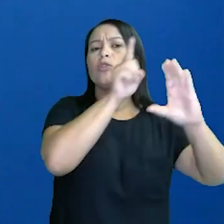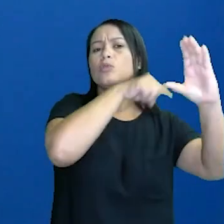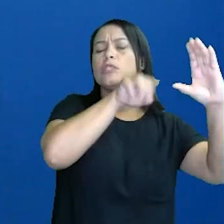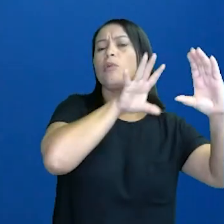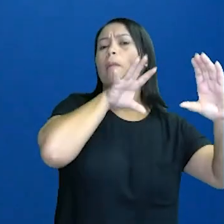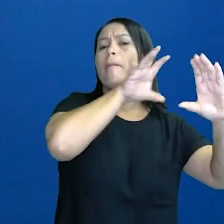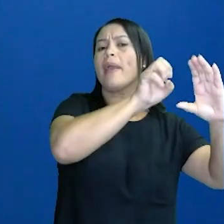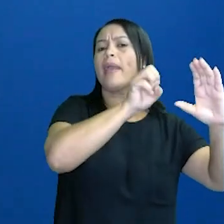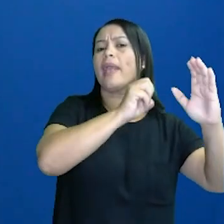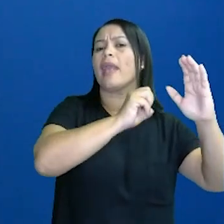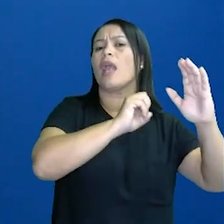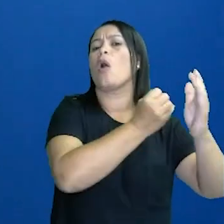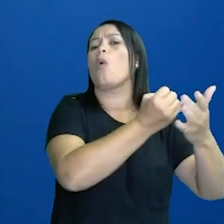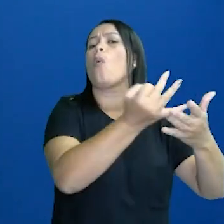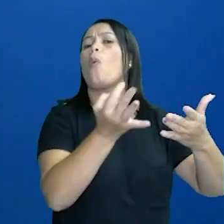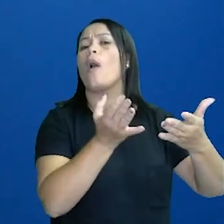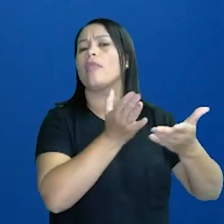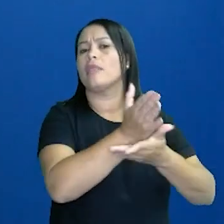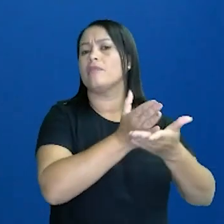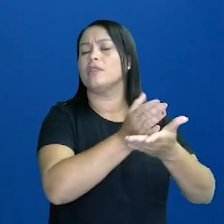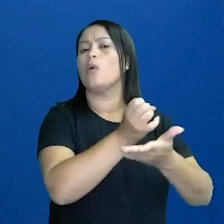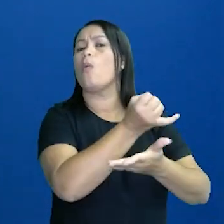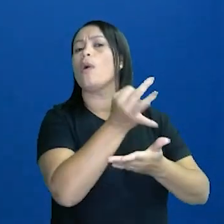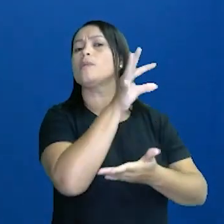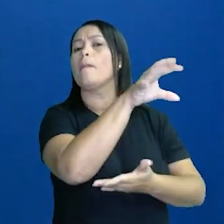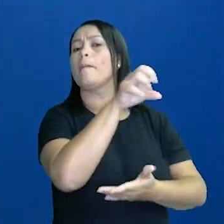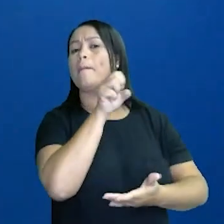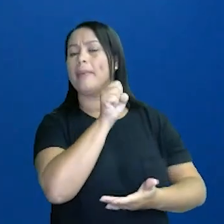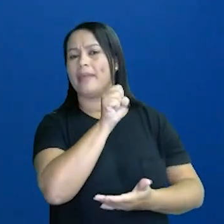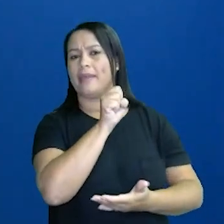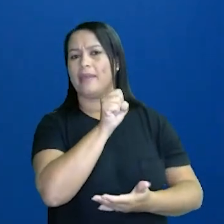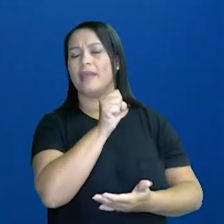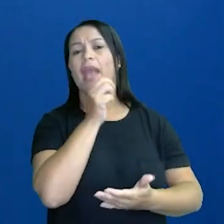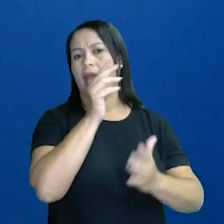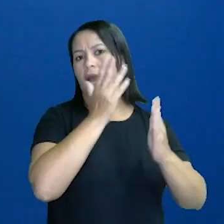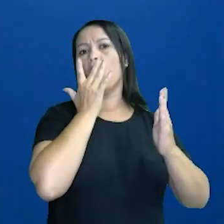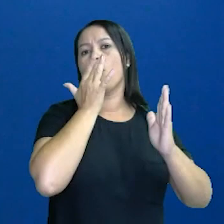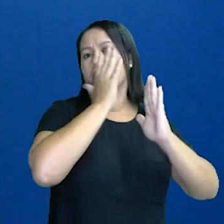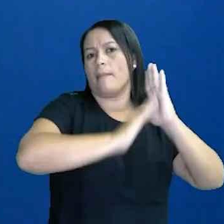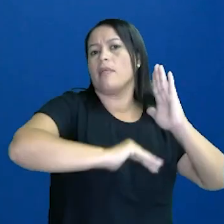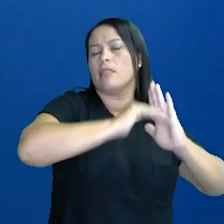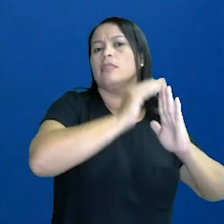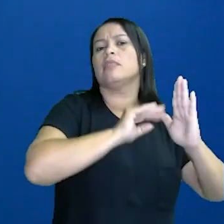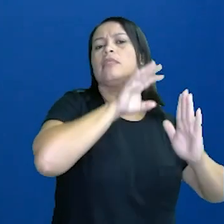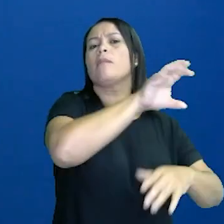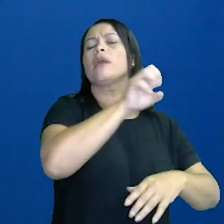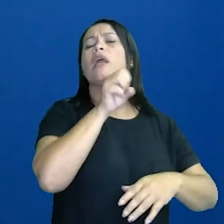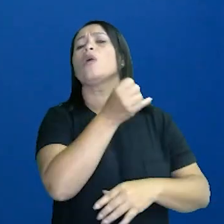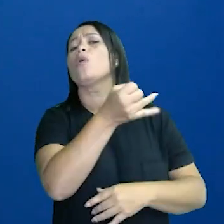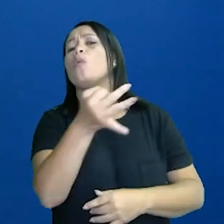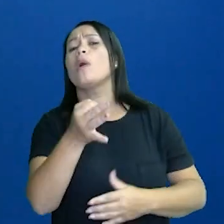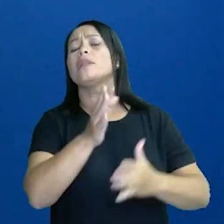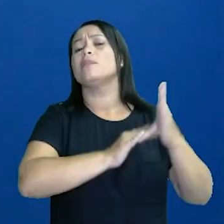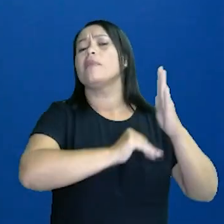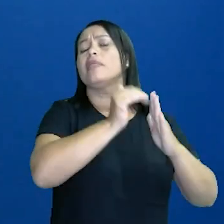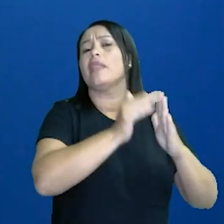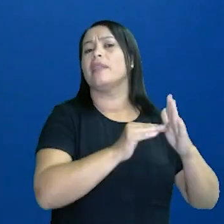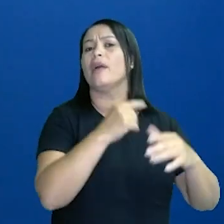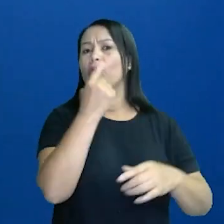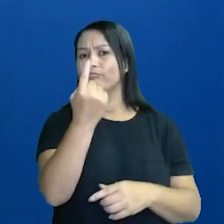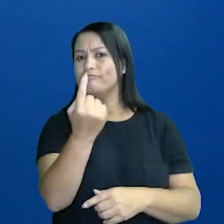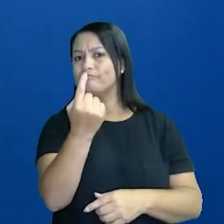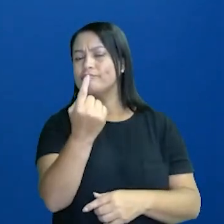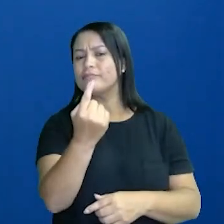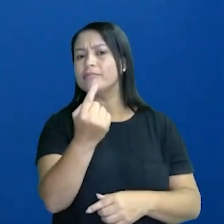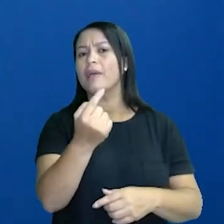peguei quantas partes, tá? A parte que está pintada. Então, tem quantas partes pintadas nesse meu círculo? 1,